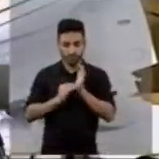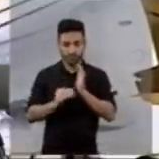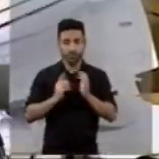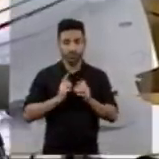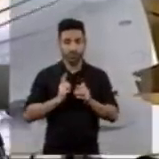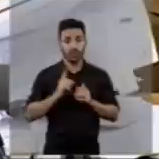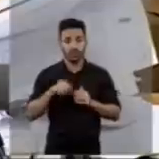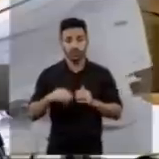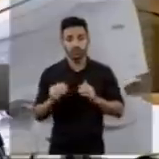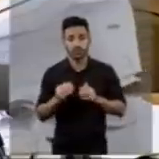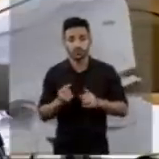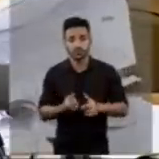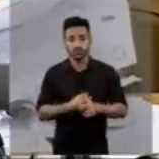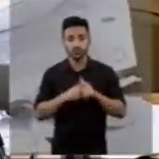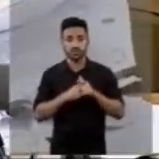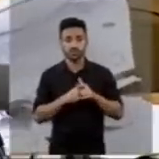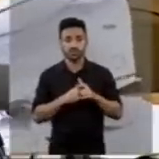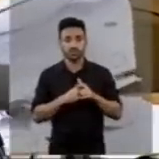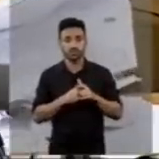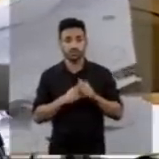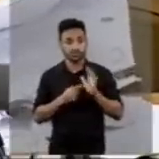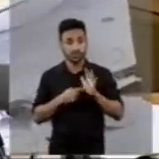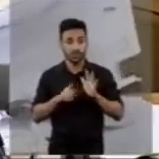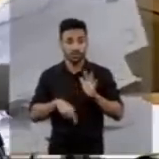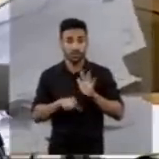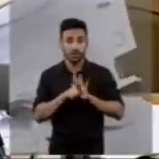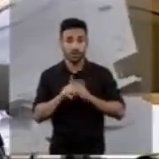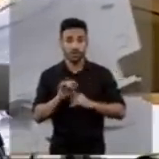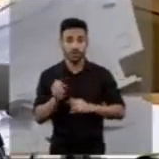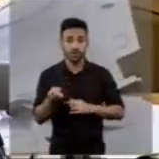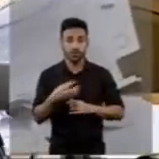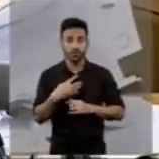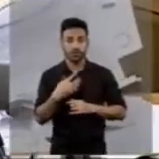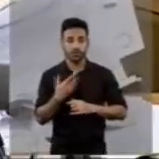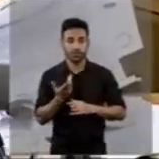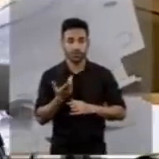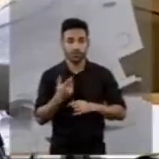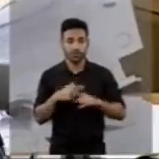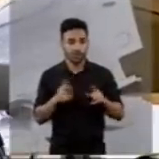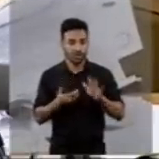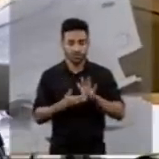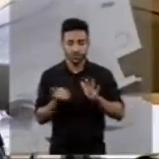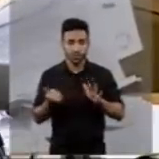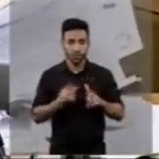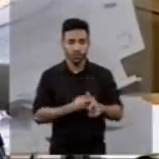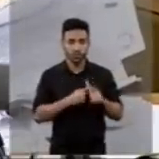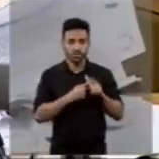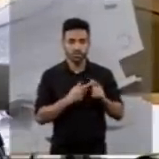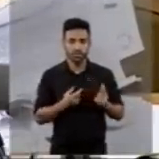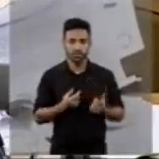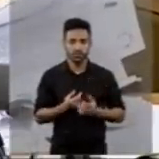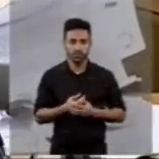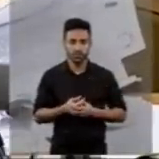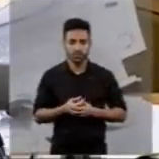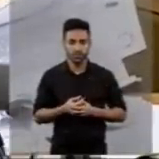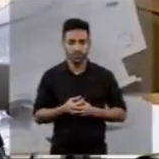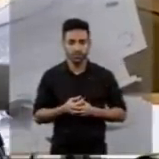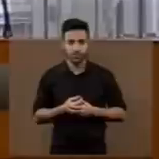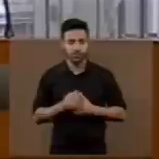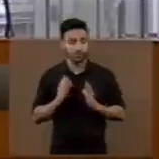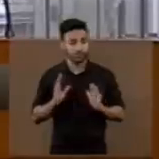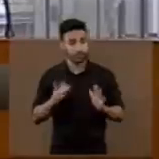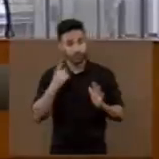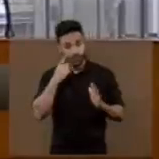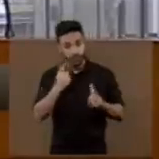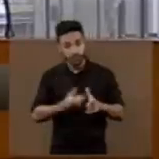com efeito suspensivo. Por isso é que eu não fiz referência. Foi a lei nova que então afastou esse efeito suspensivo? O efeito suspensivo